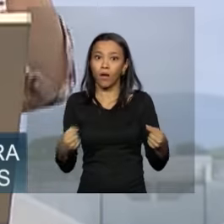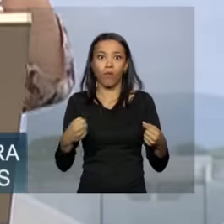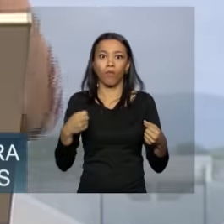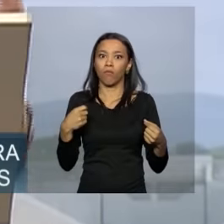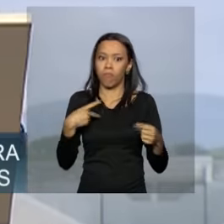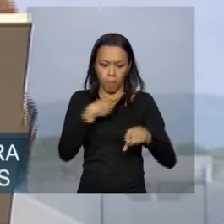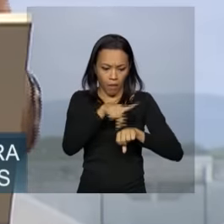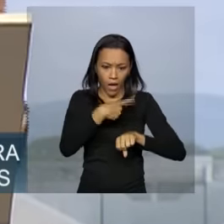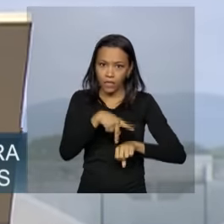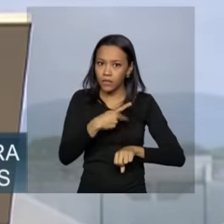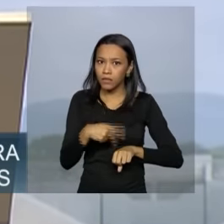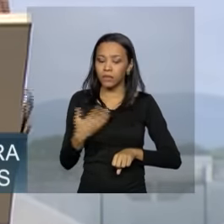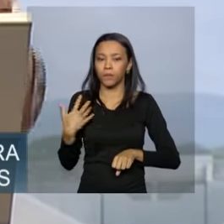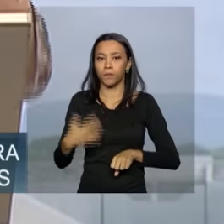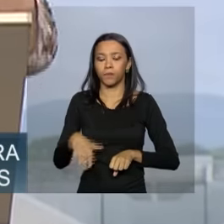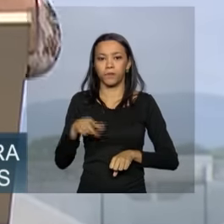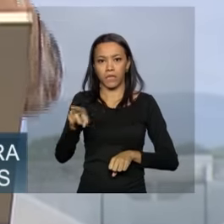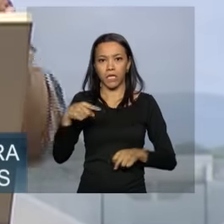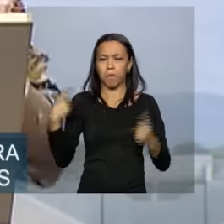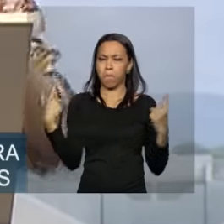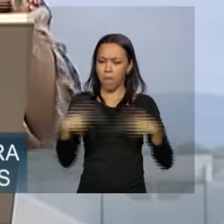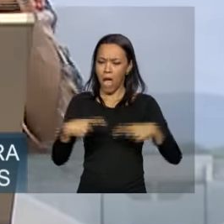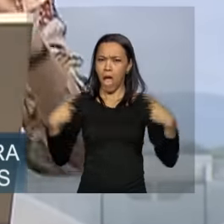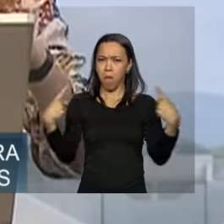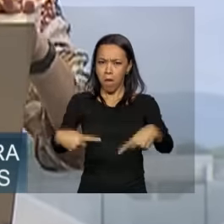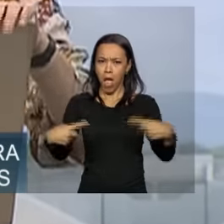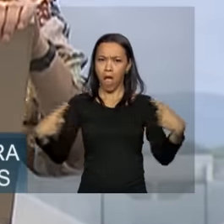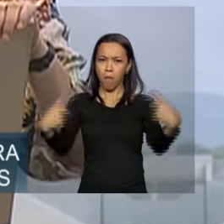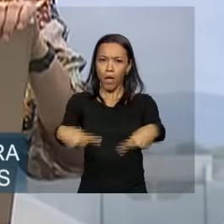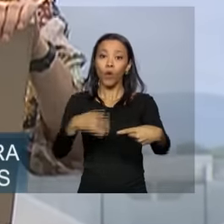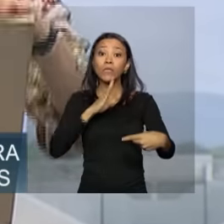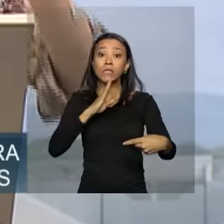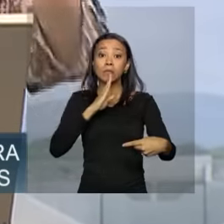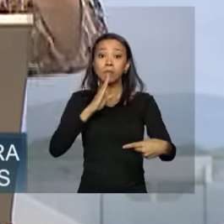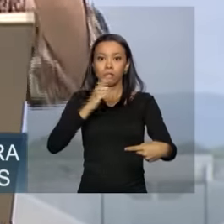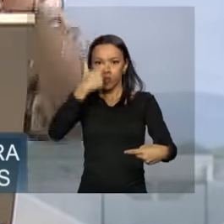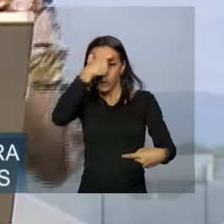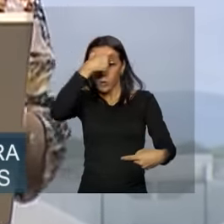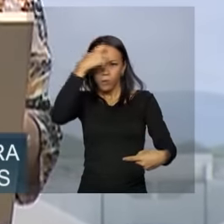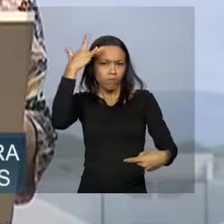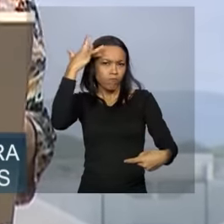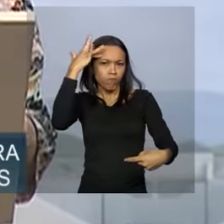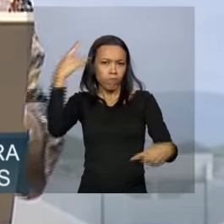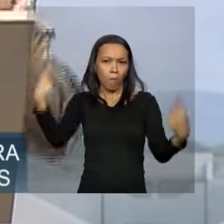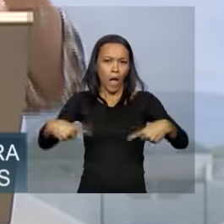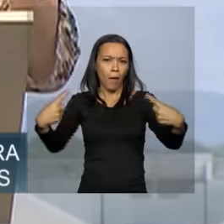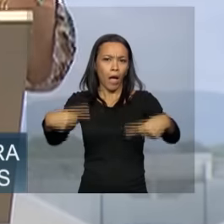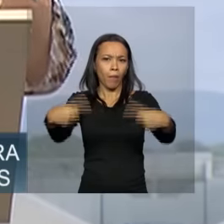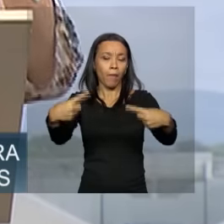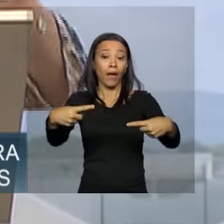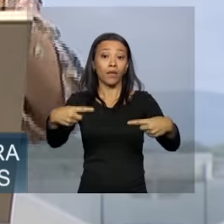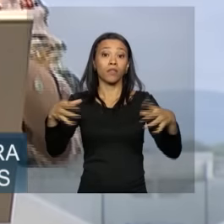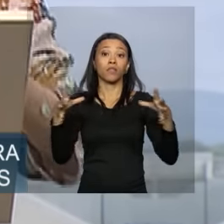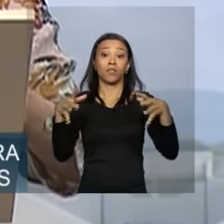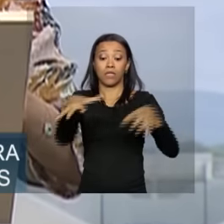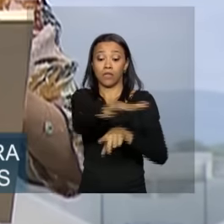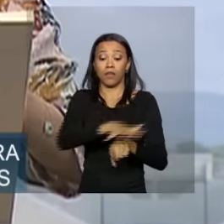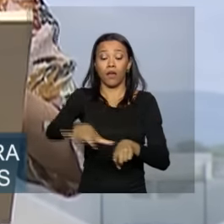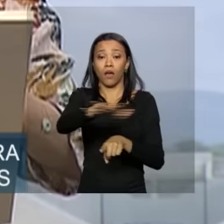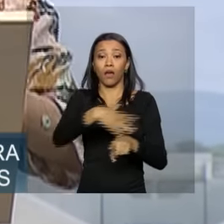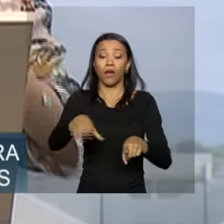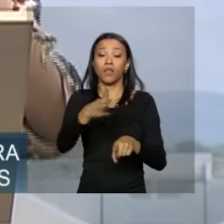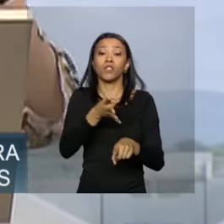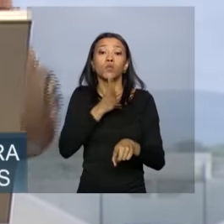seja, onde há as maiores qualificações na área de inovação, tecnologia e